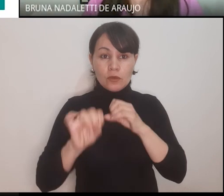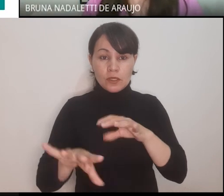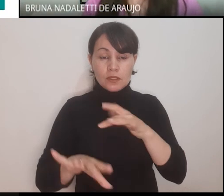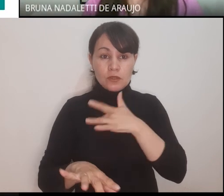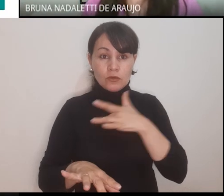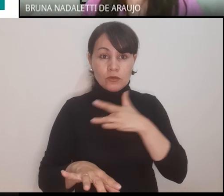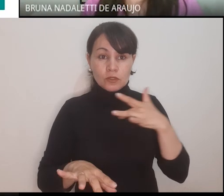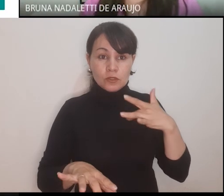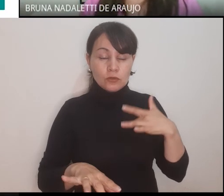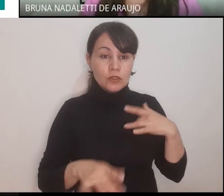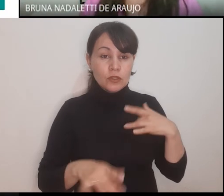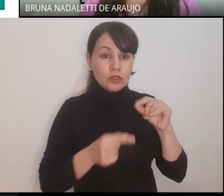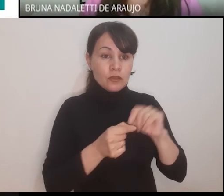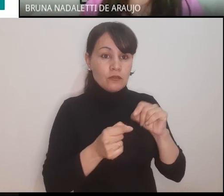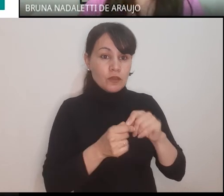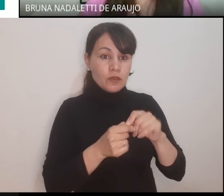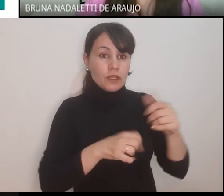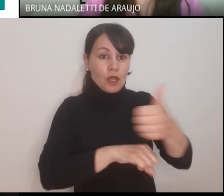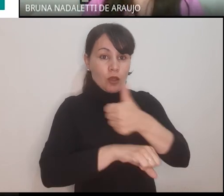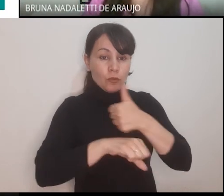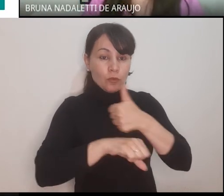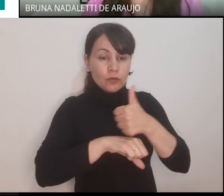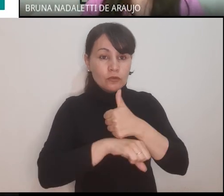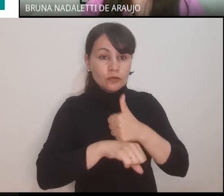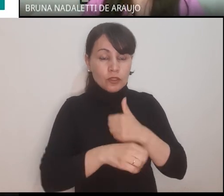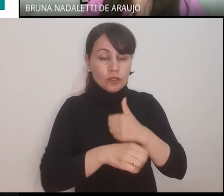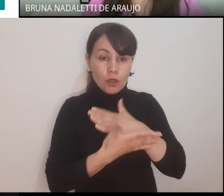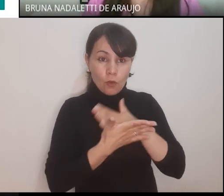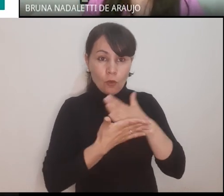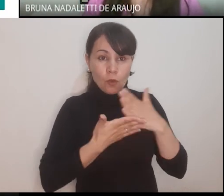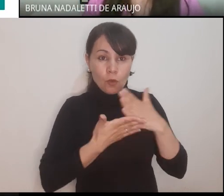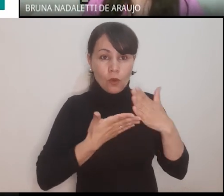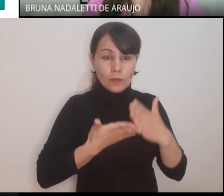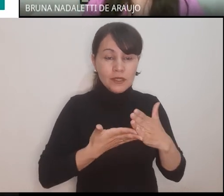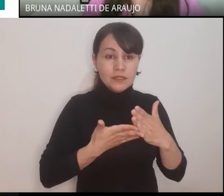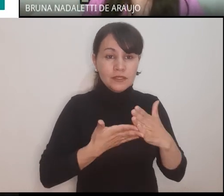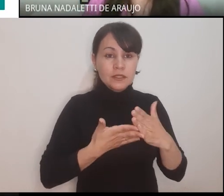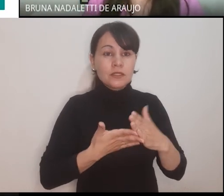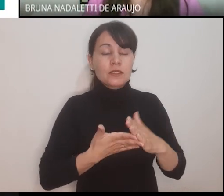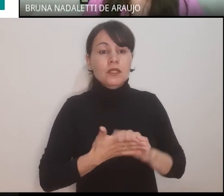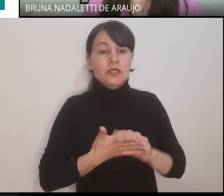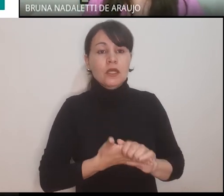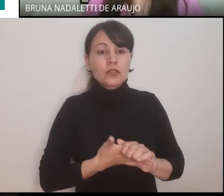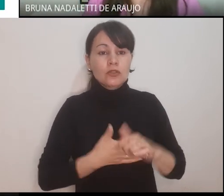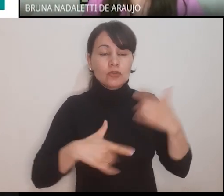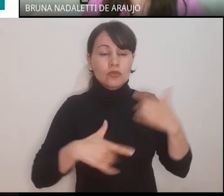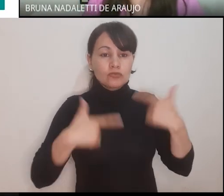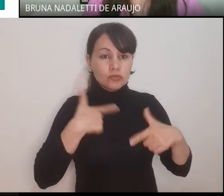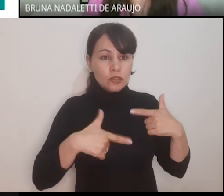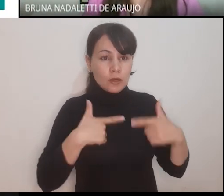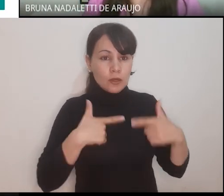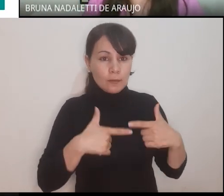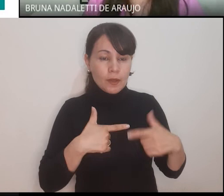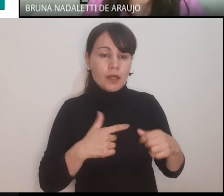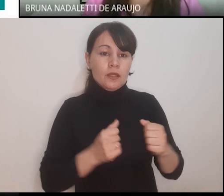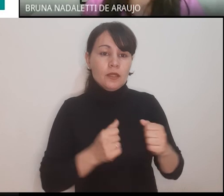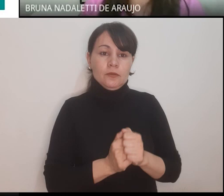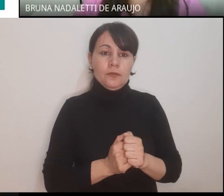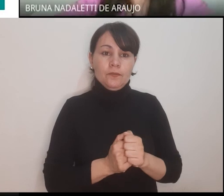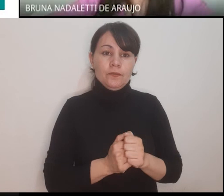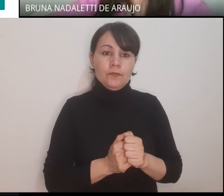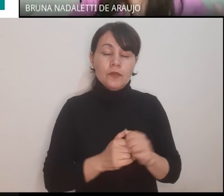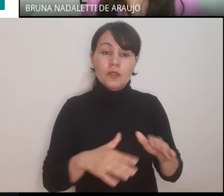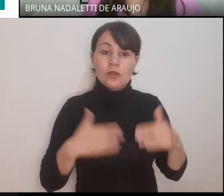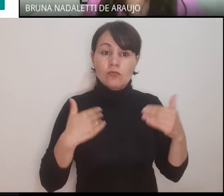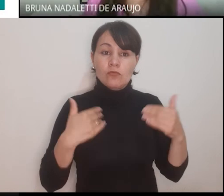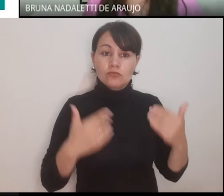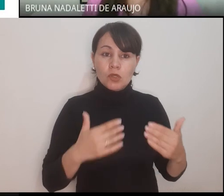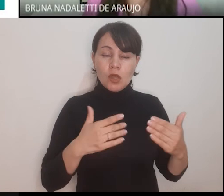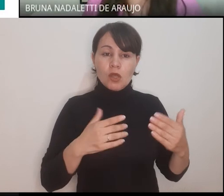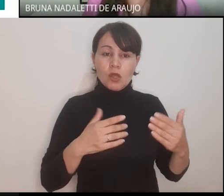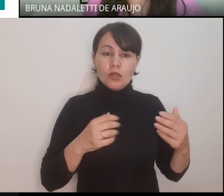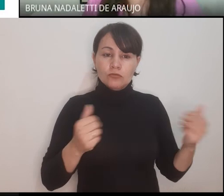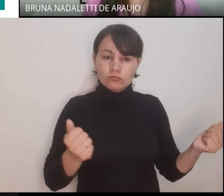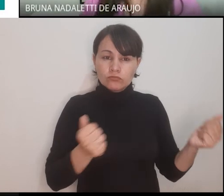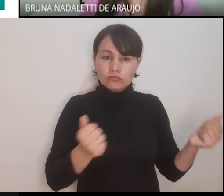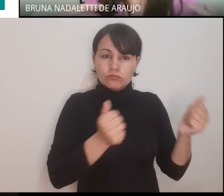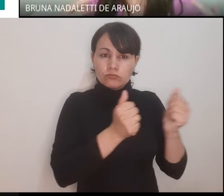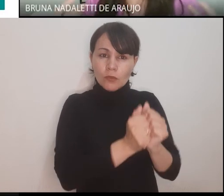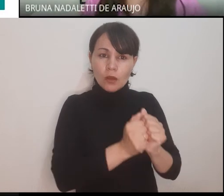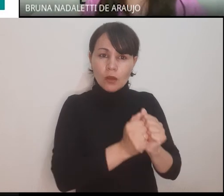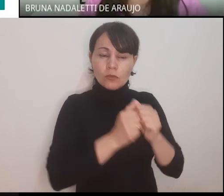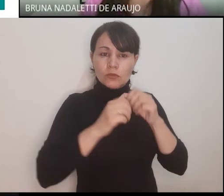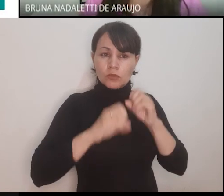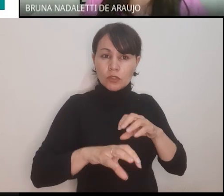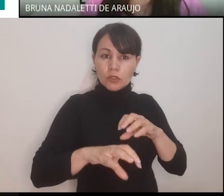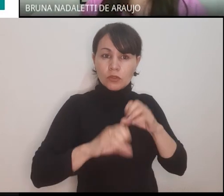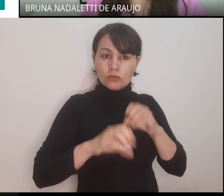feita ao profissional a partir do cenário de trabalho do mesmo. Então, nós aproximamos a educação